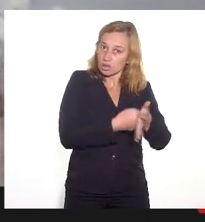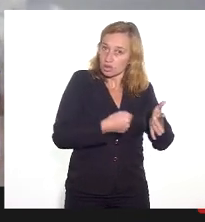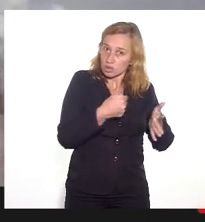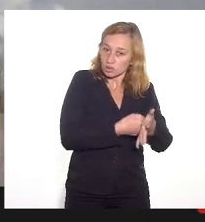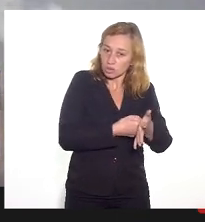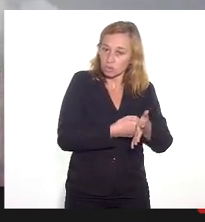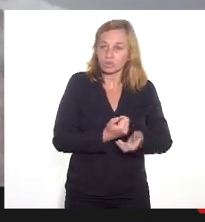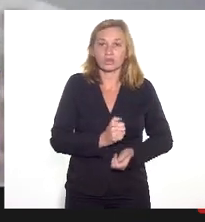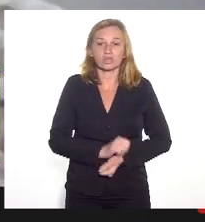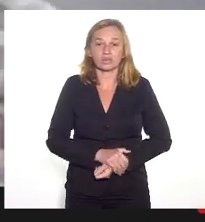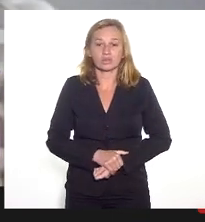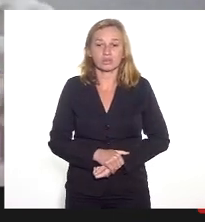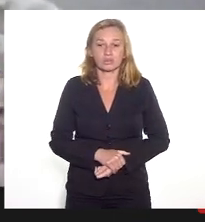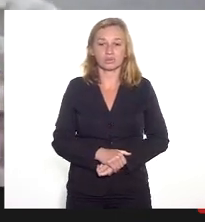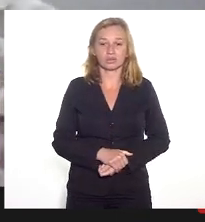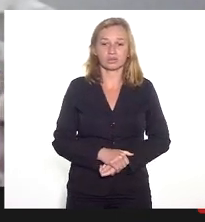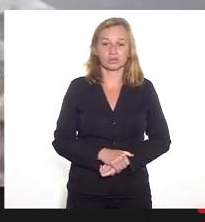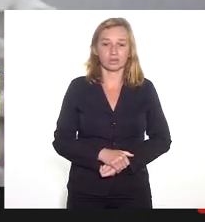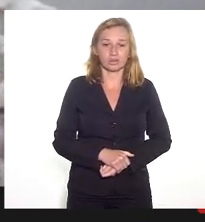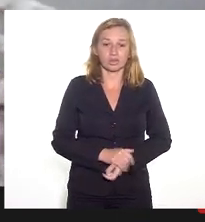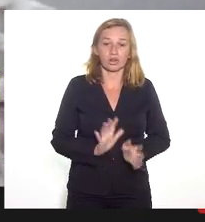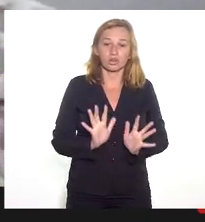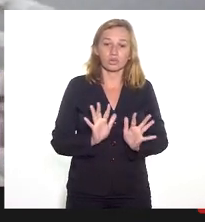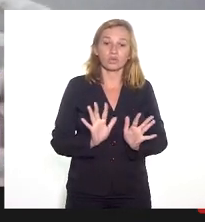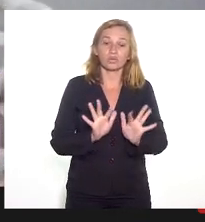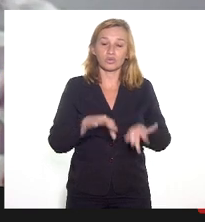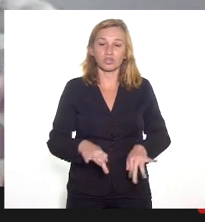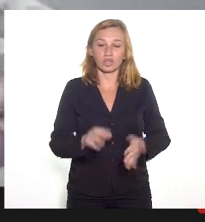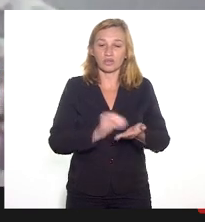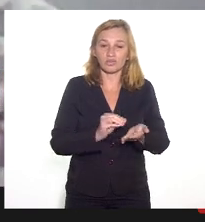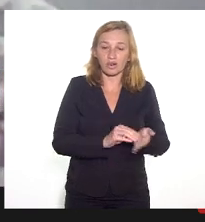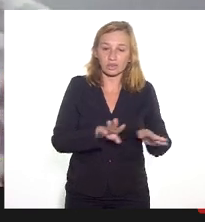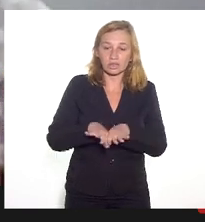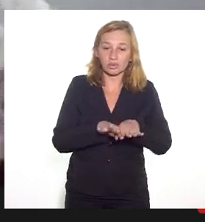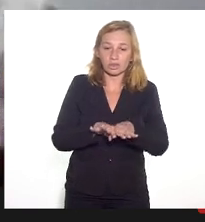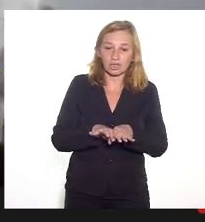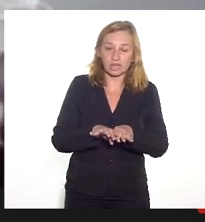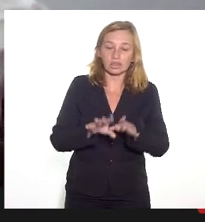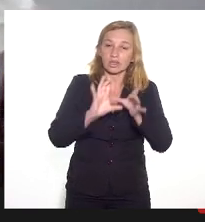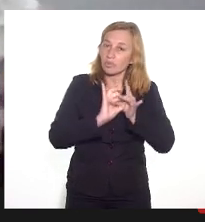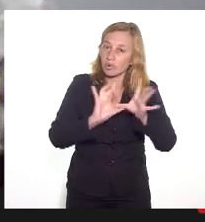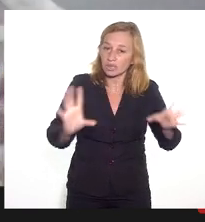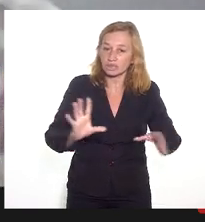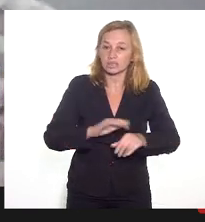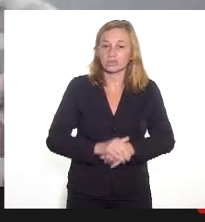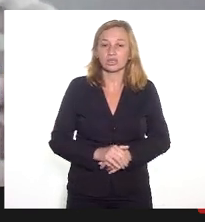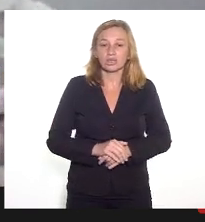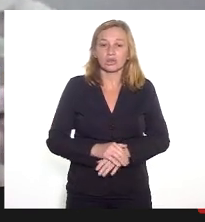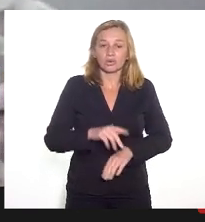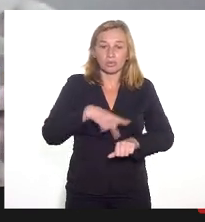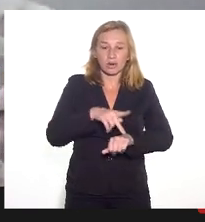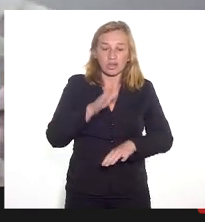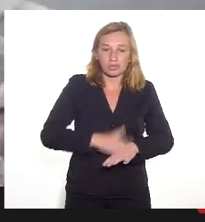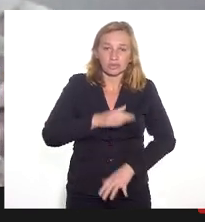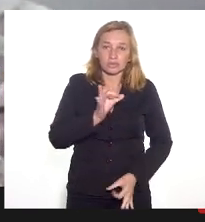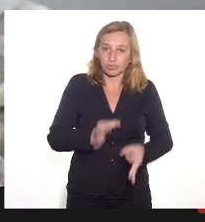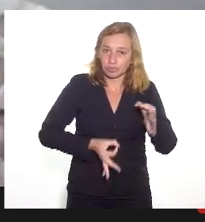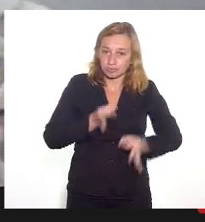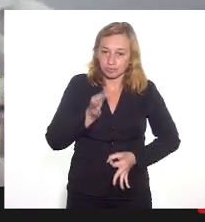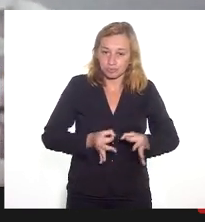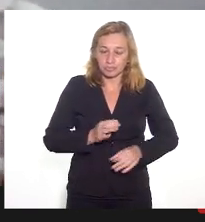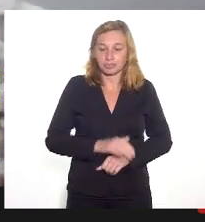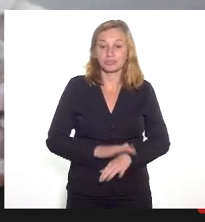em defesa do fim da desigualdade, pela democracia, por um país mais justo. Então,